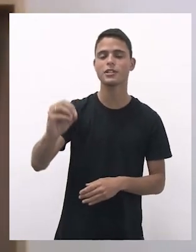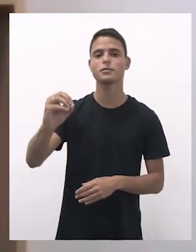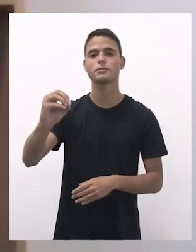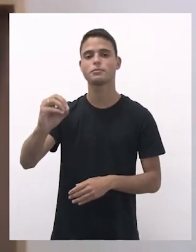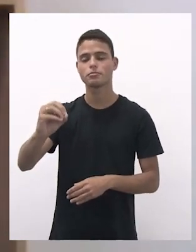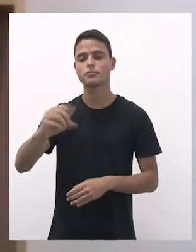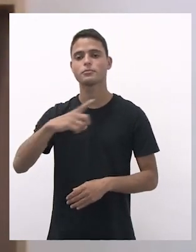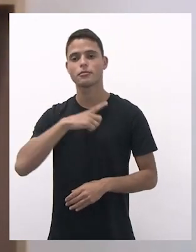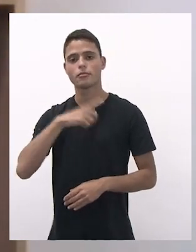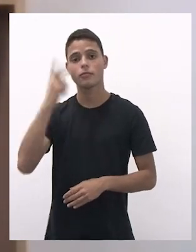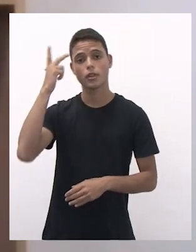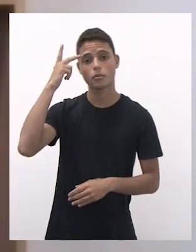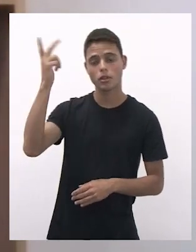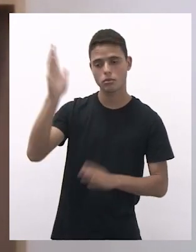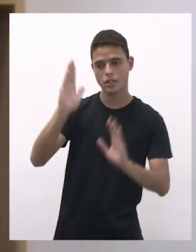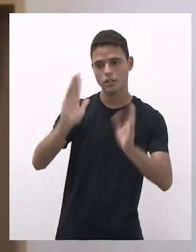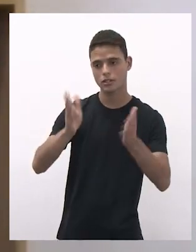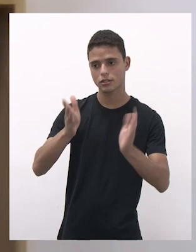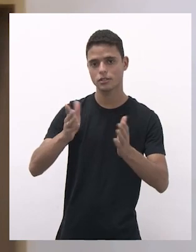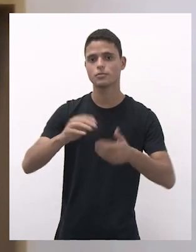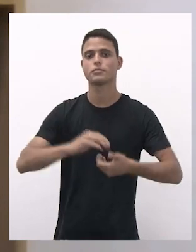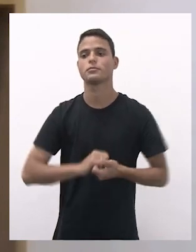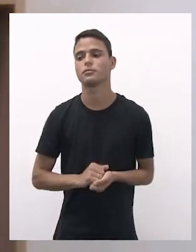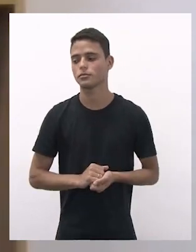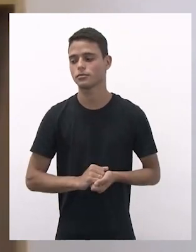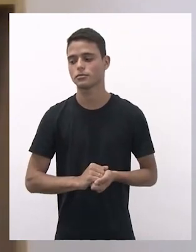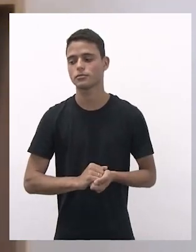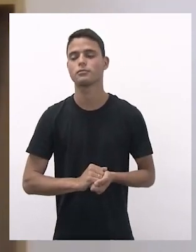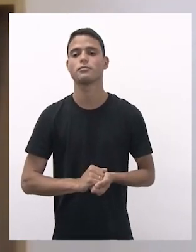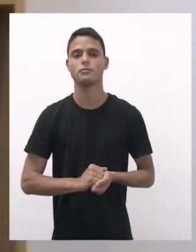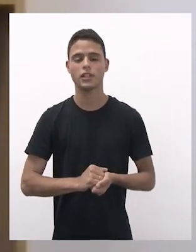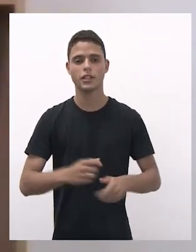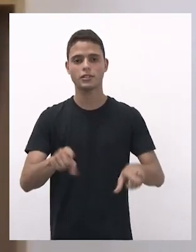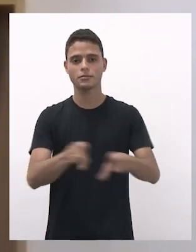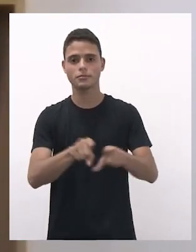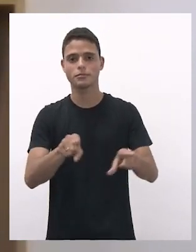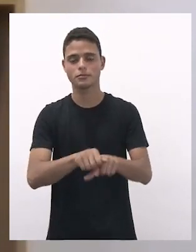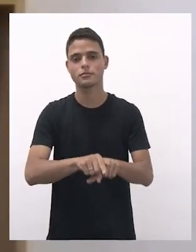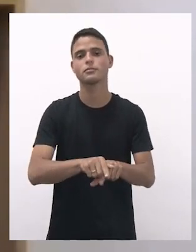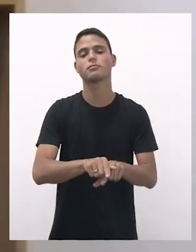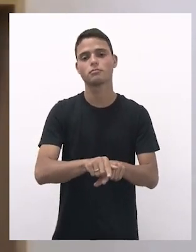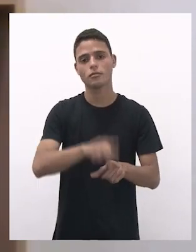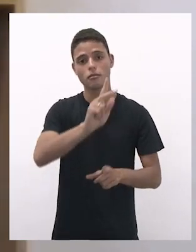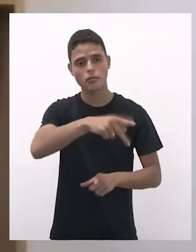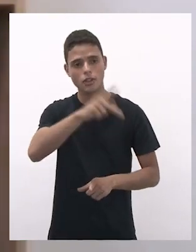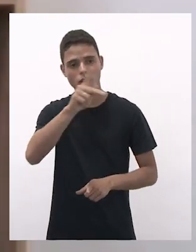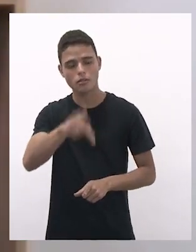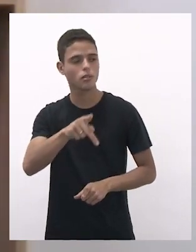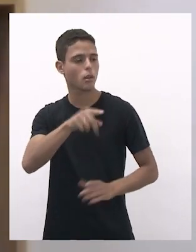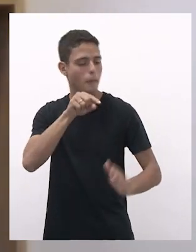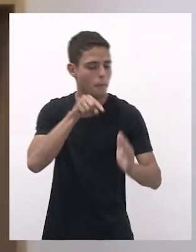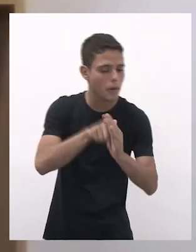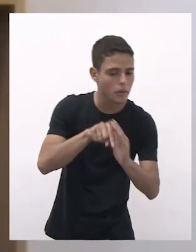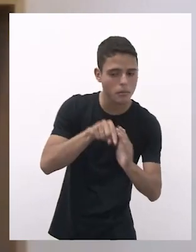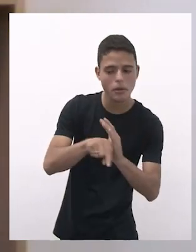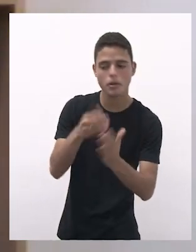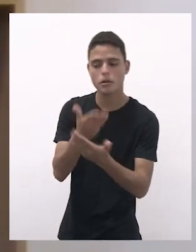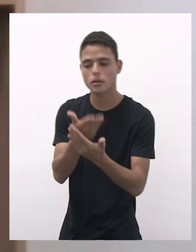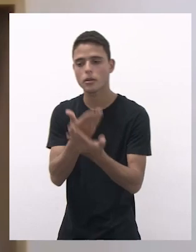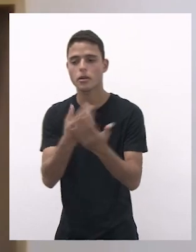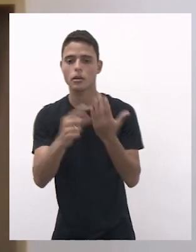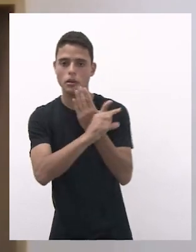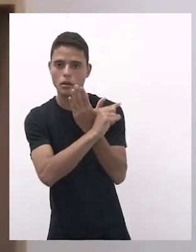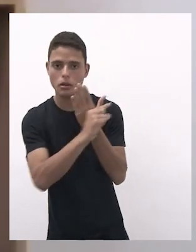madura, eu fui arrebatada pela escrita da Clarice Lispector, que é o meu objeto de pesquisa, é a minha escritora